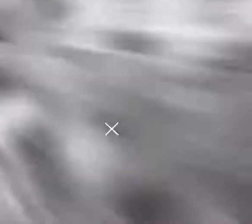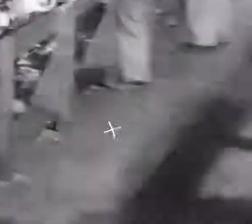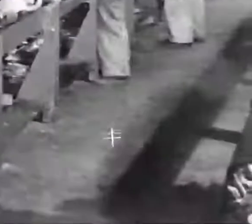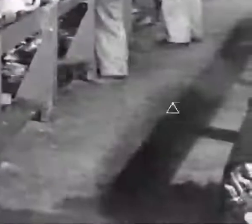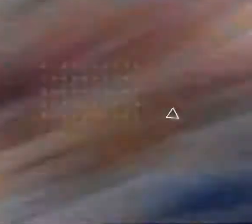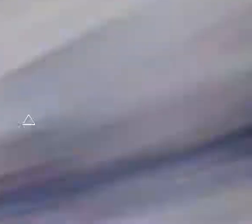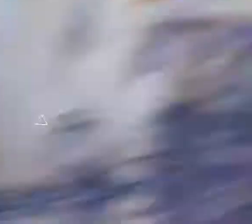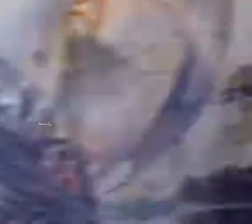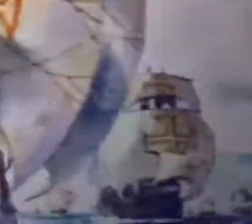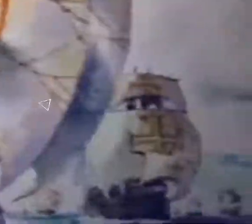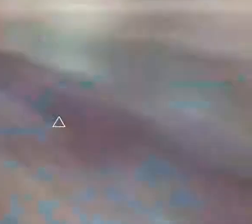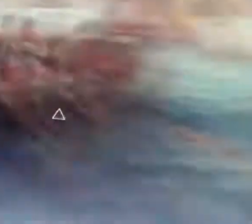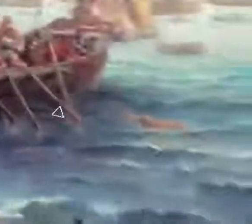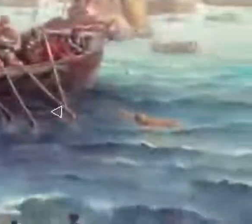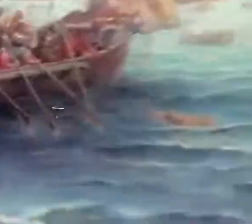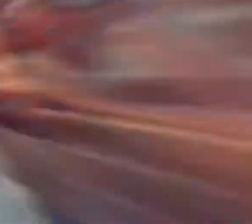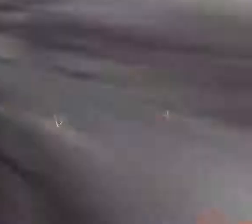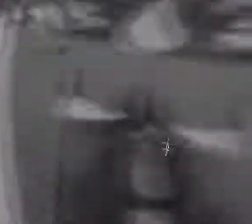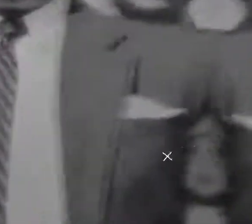E